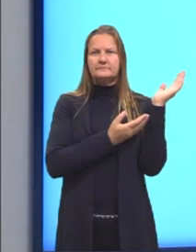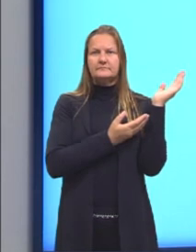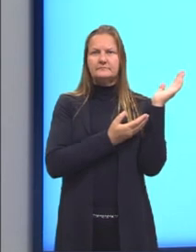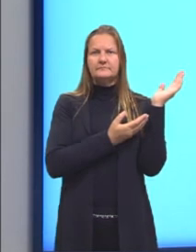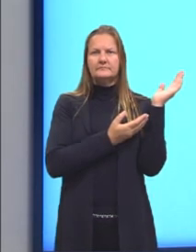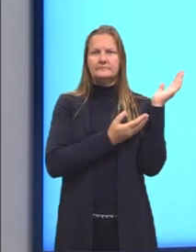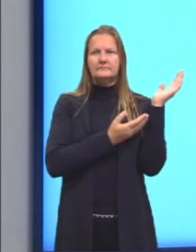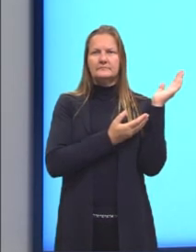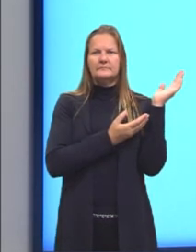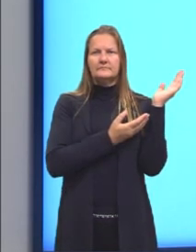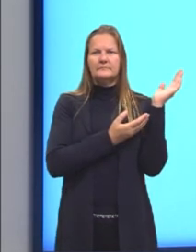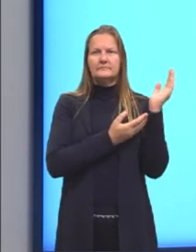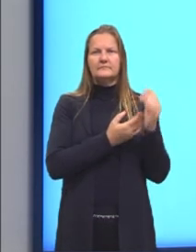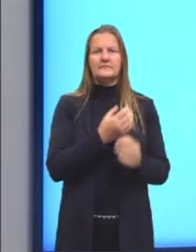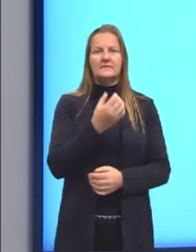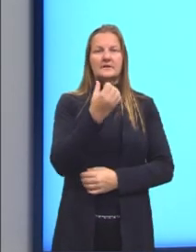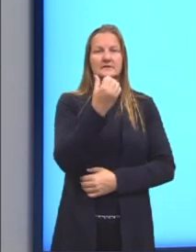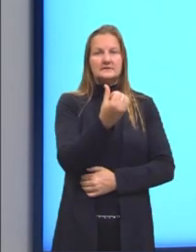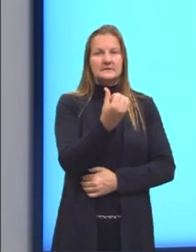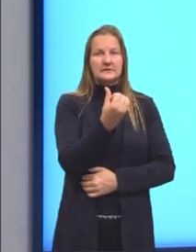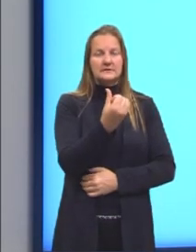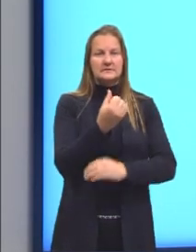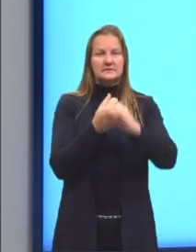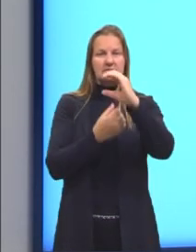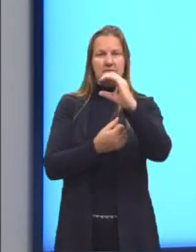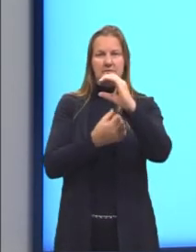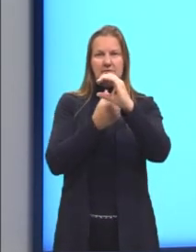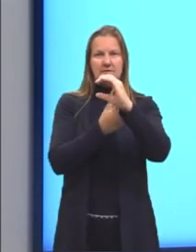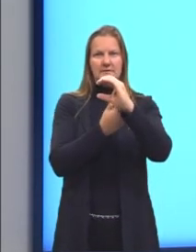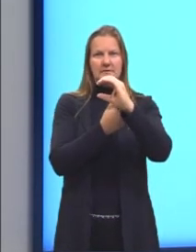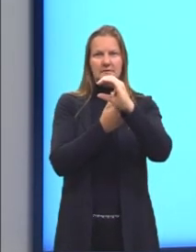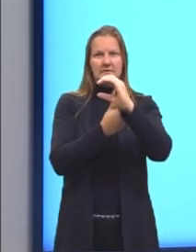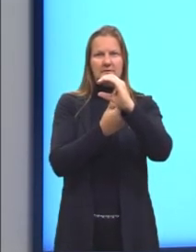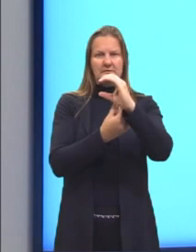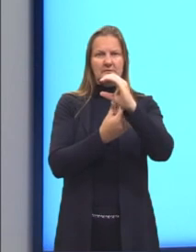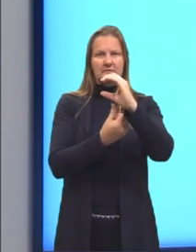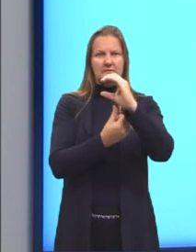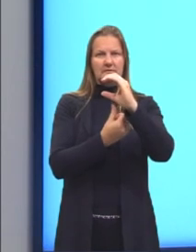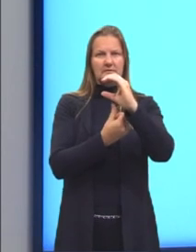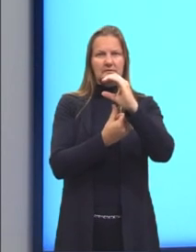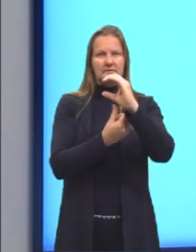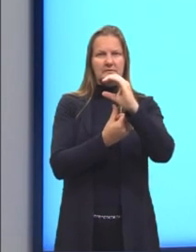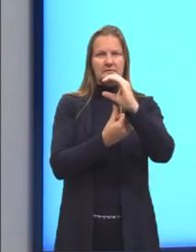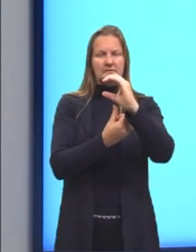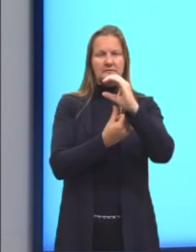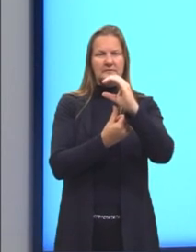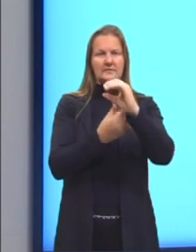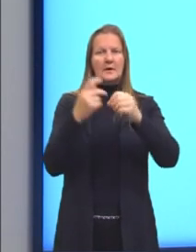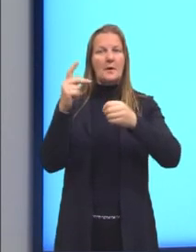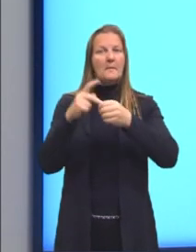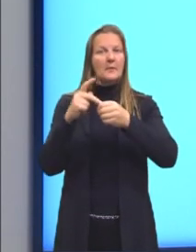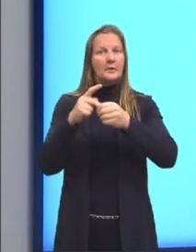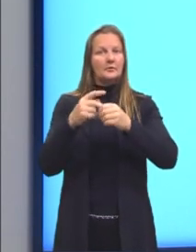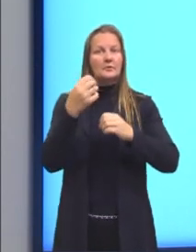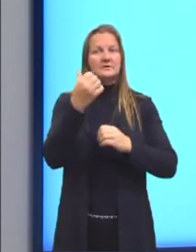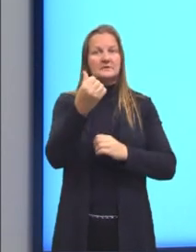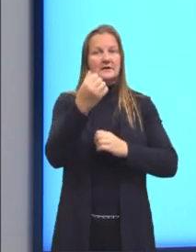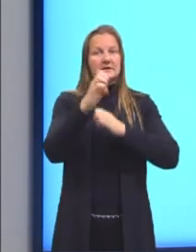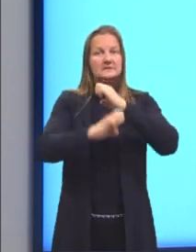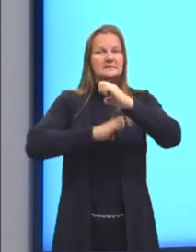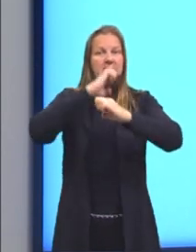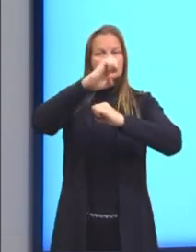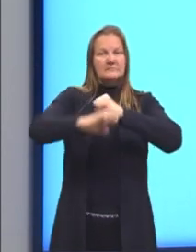feita o carbono ele tem um número atômico seis aqui como um elemento neutro ele tem 6 prótons e 6 elétrons